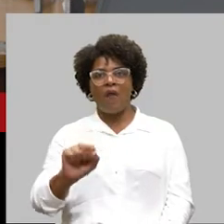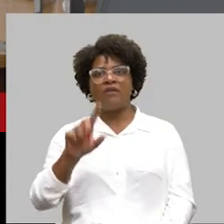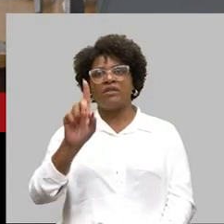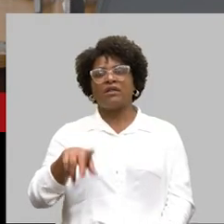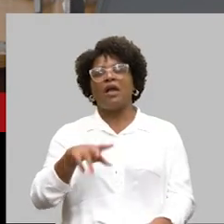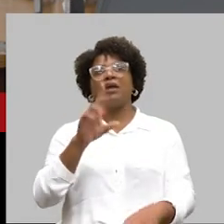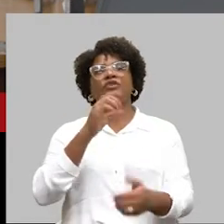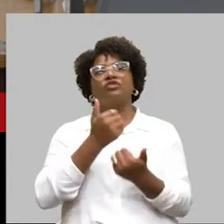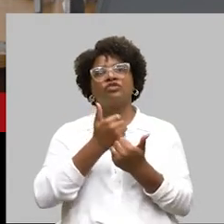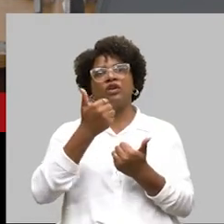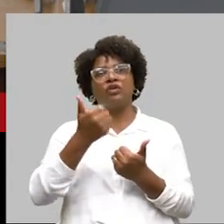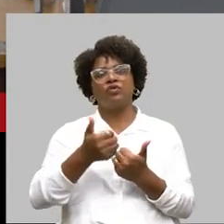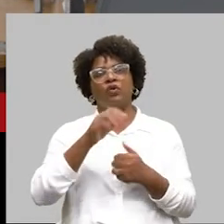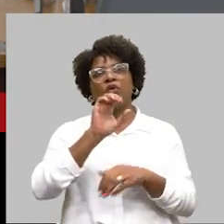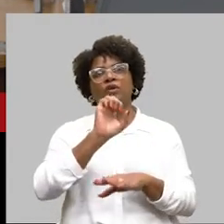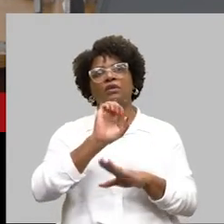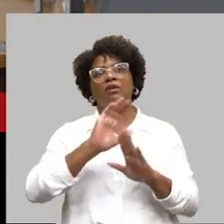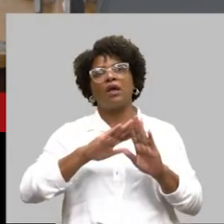Pat